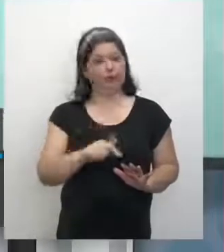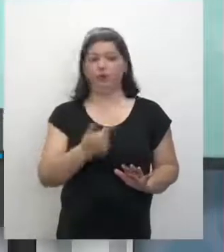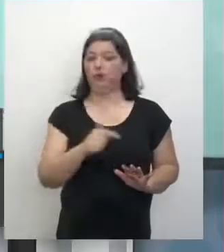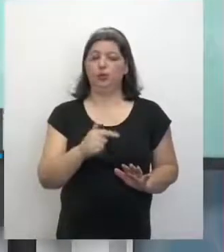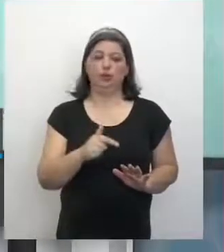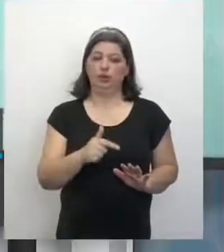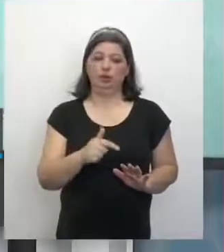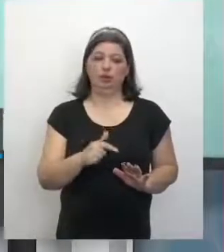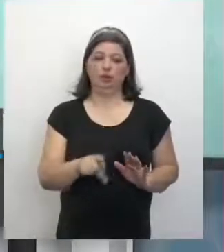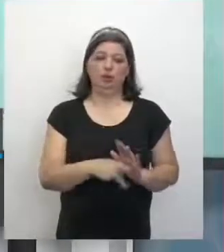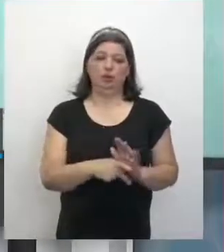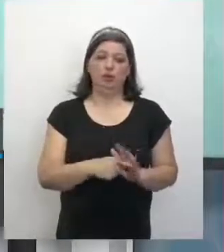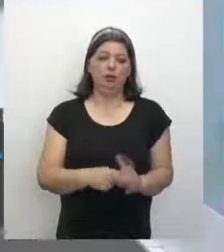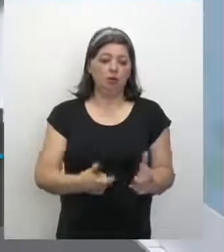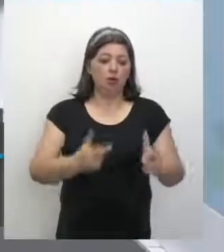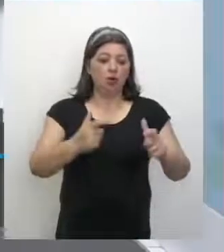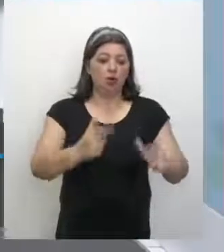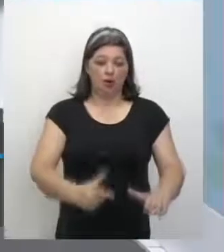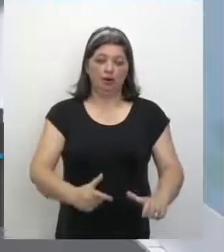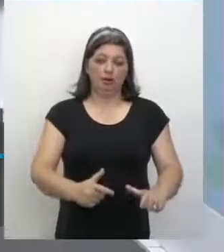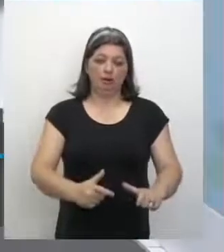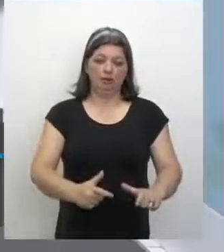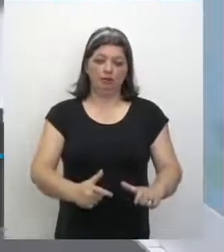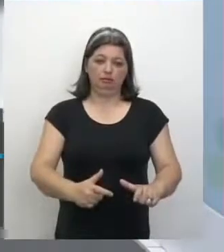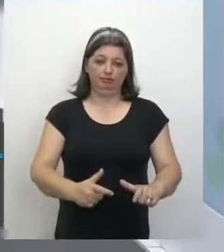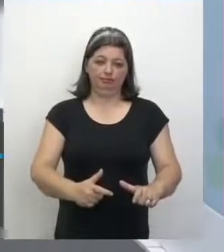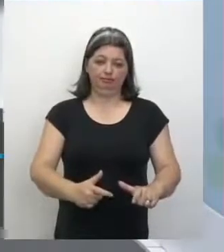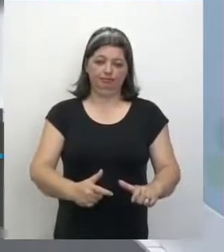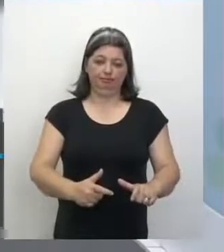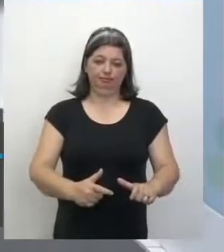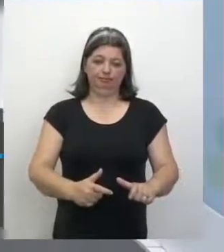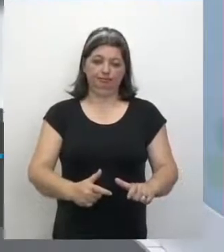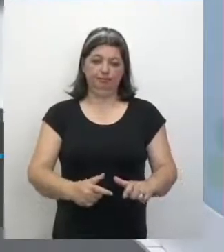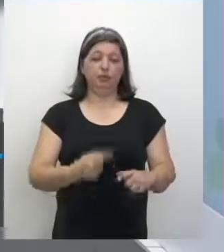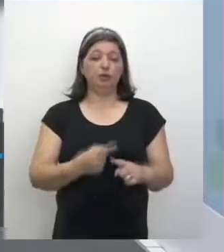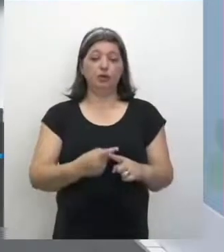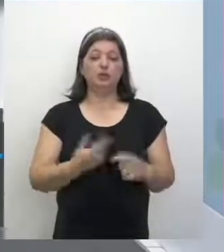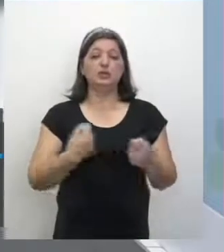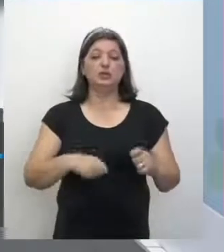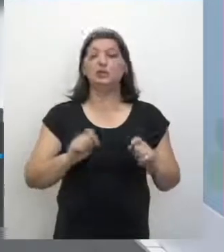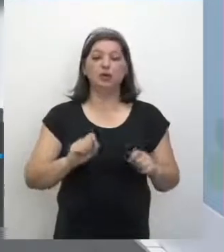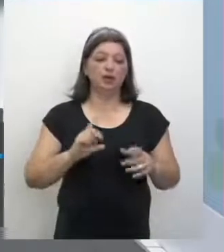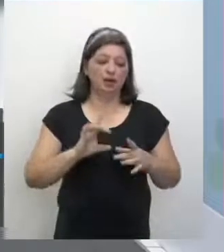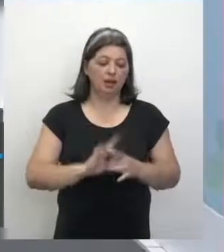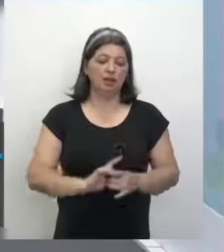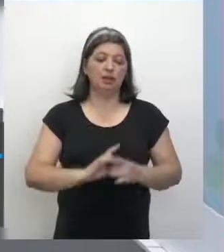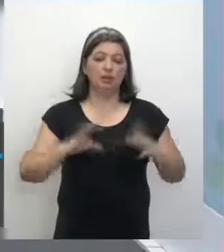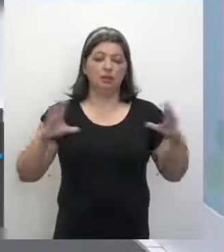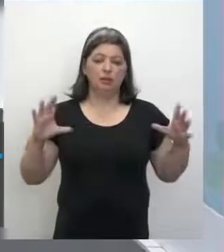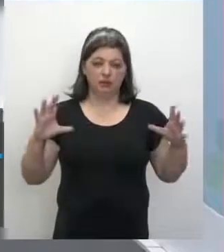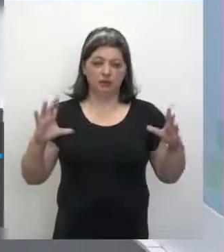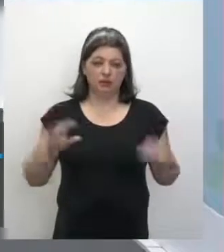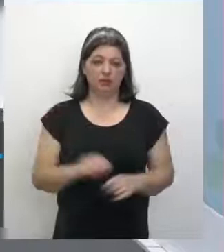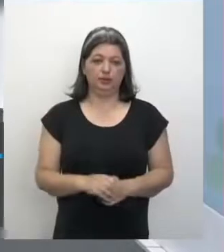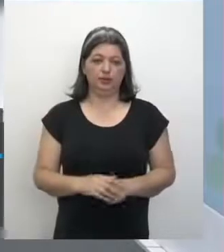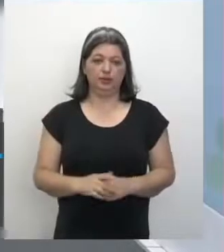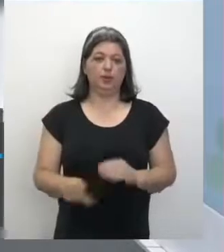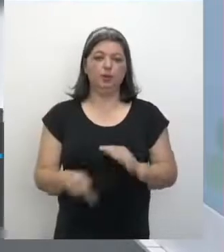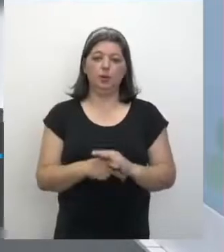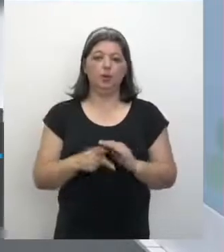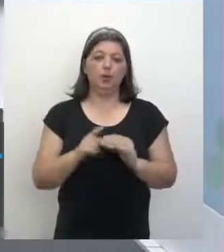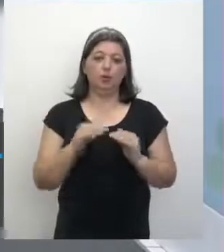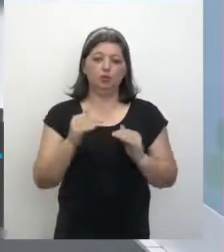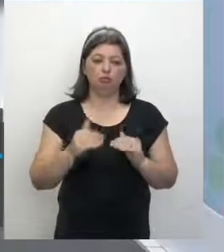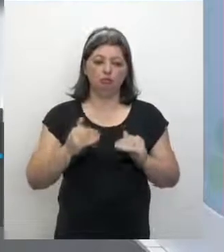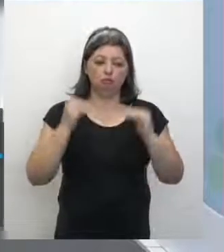para eles, que é o território físico, né, Luiz? Até para ter uma independência, né, exatamente. Autônoma. A questão da soberania passa